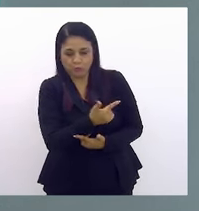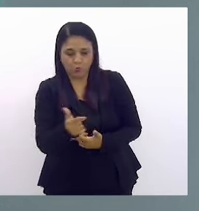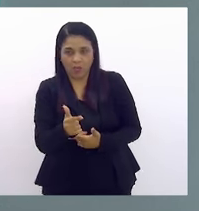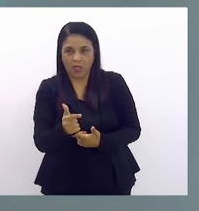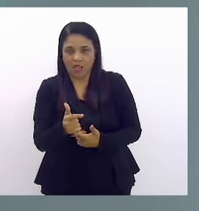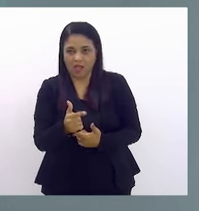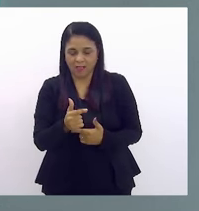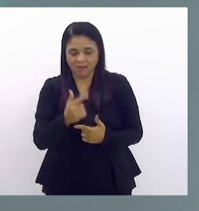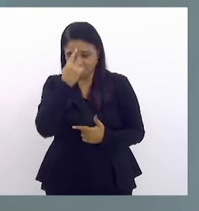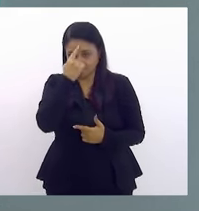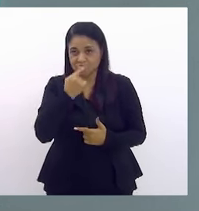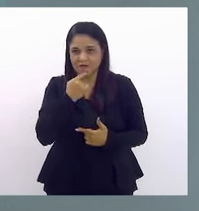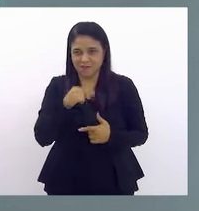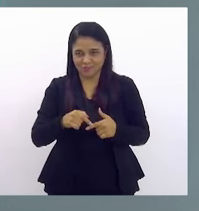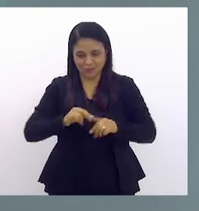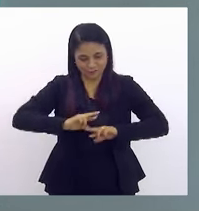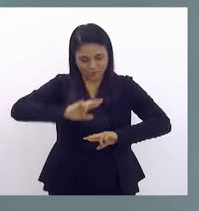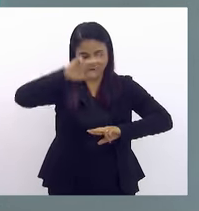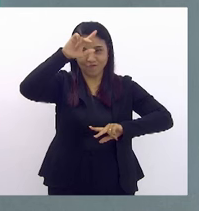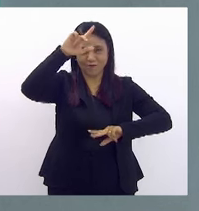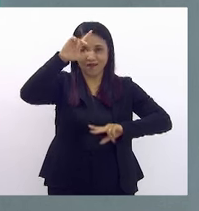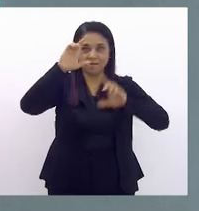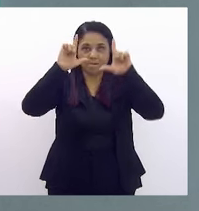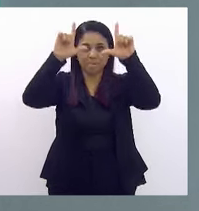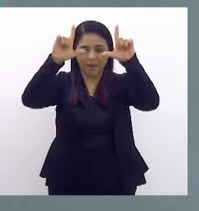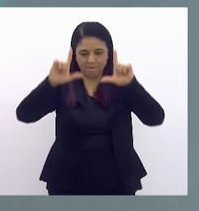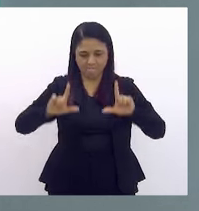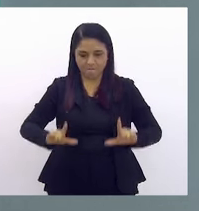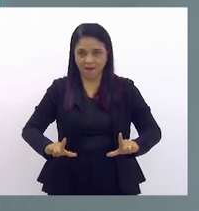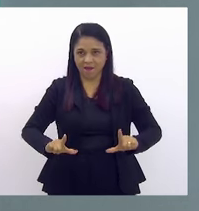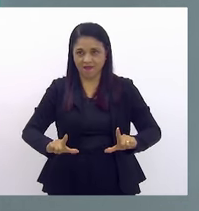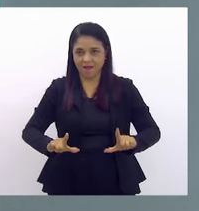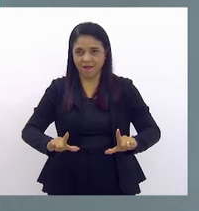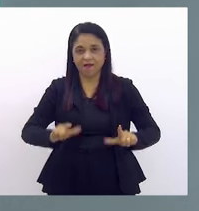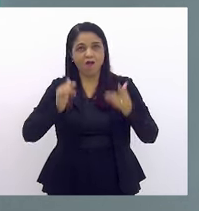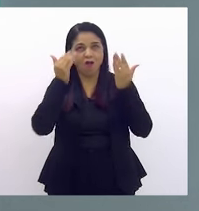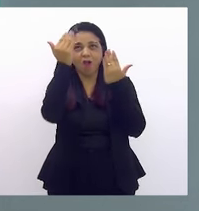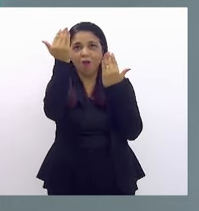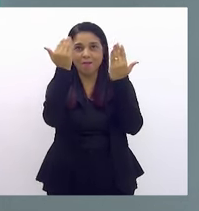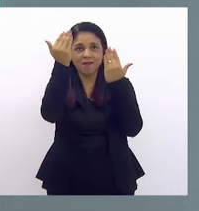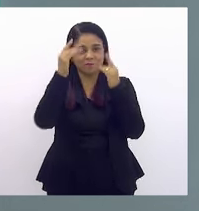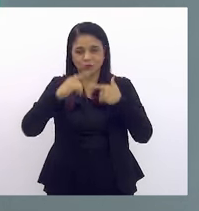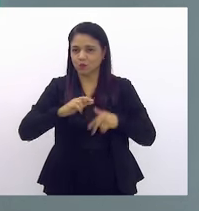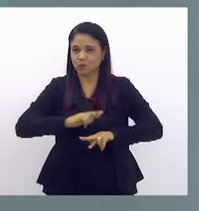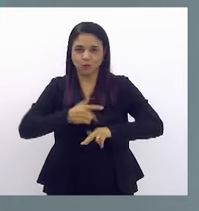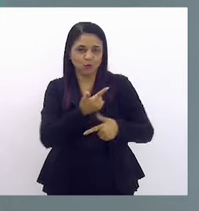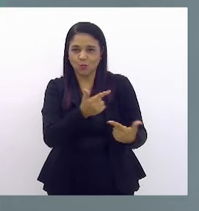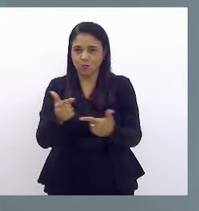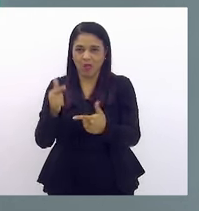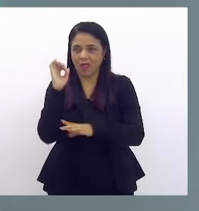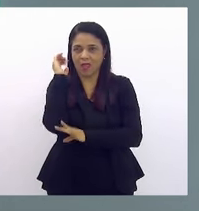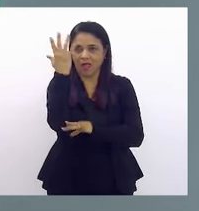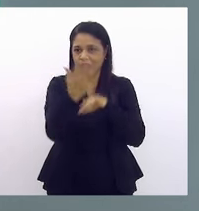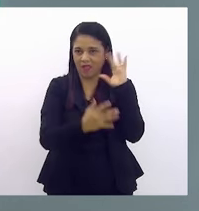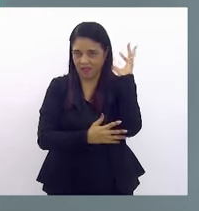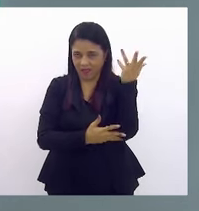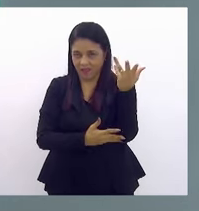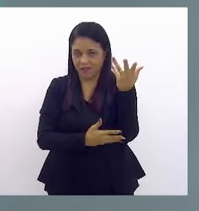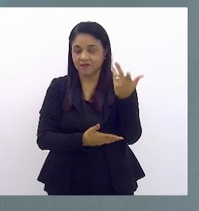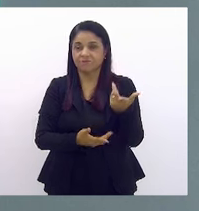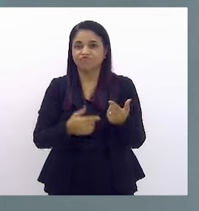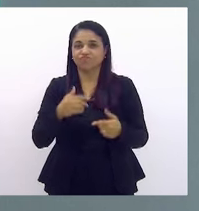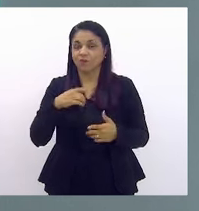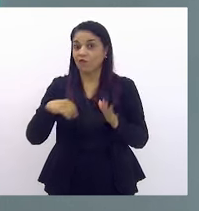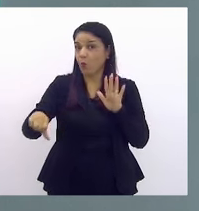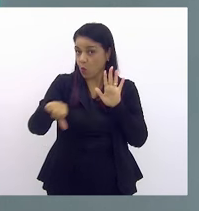nos pequenos fragmentos de um lado e de outro, dando adeusinho. Simbora. Então, isso foi um crime,